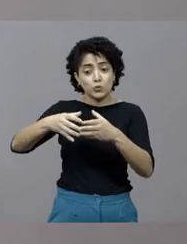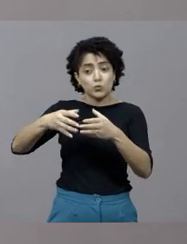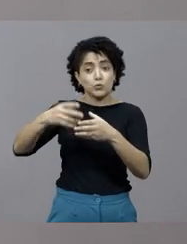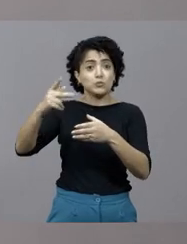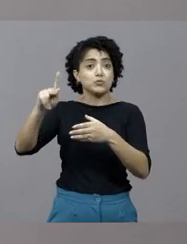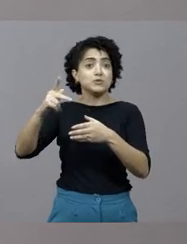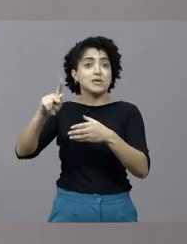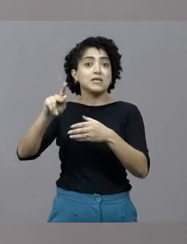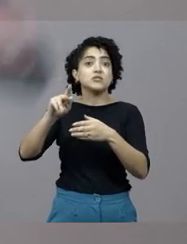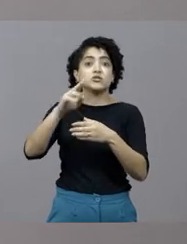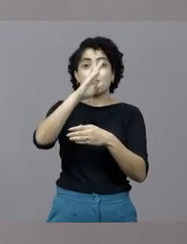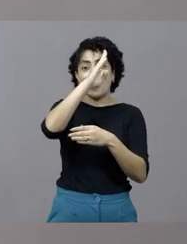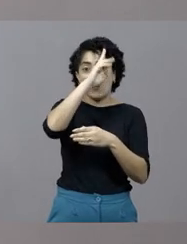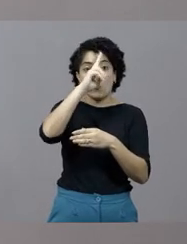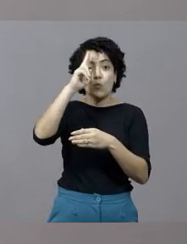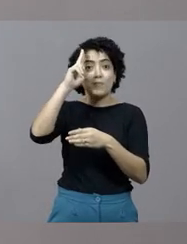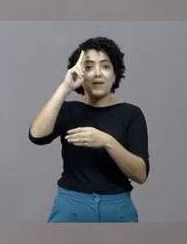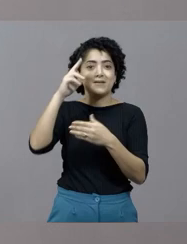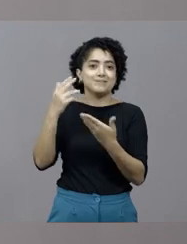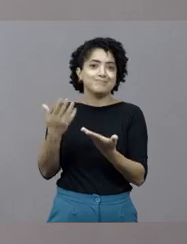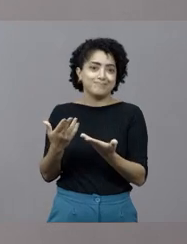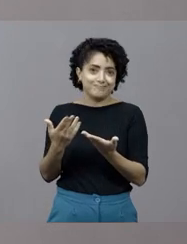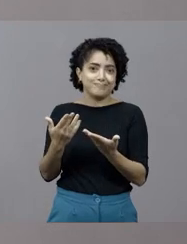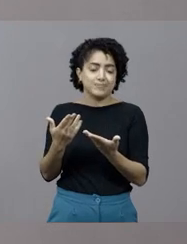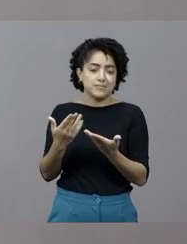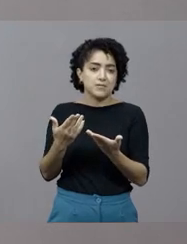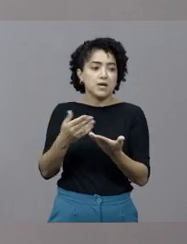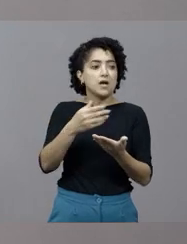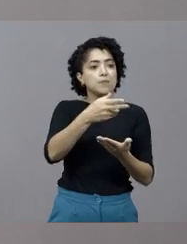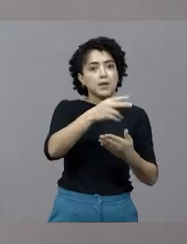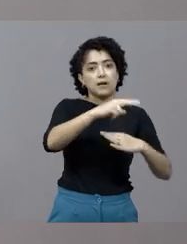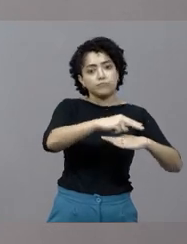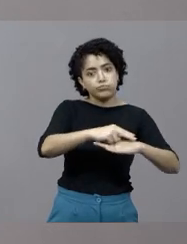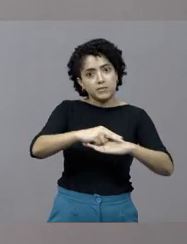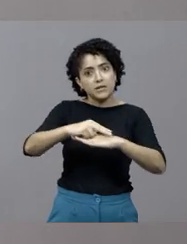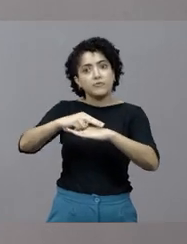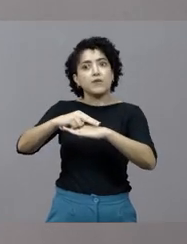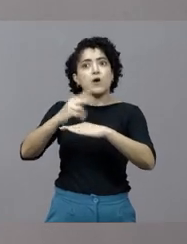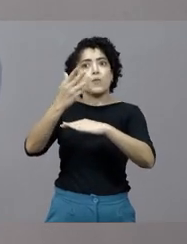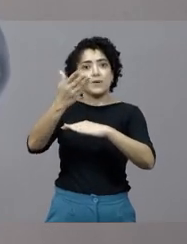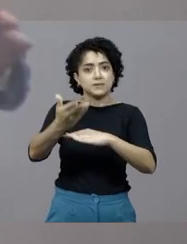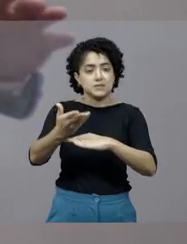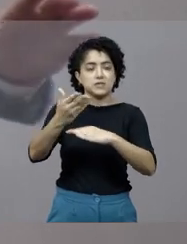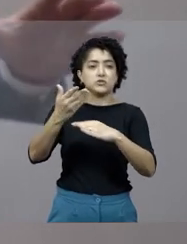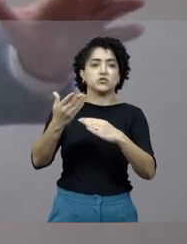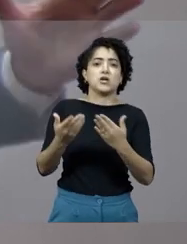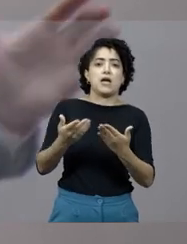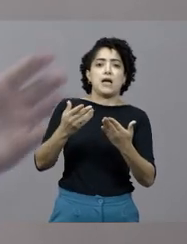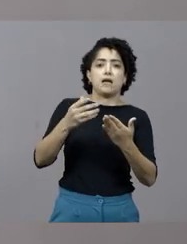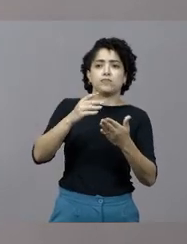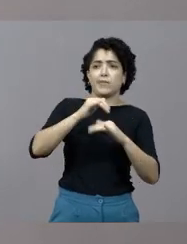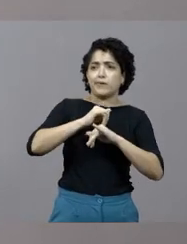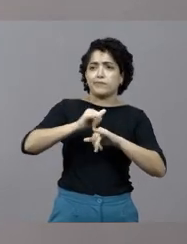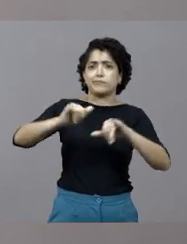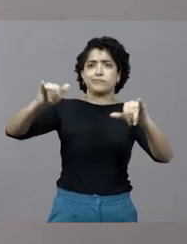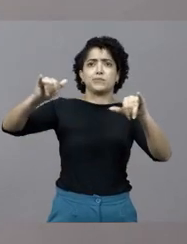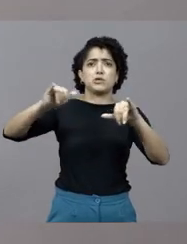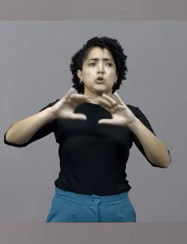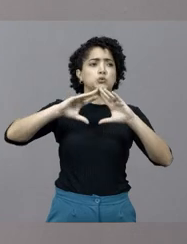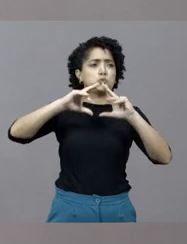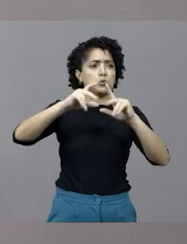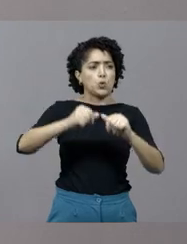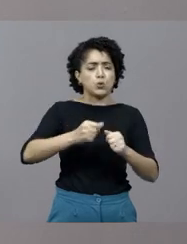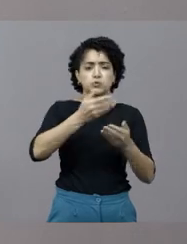um Uber. Chamar um Uber para transportar o paciente. E aí depois lança uma nota dizendo, não, todo mundo foi